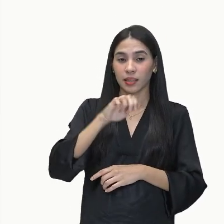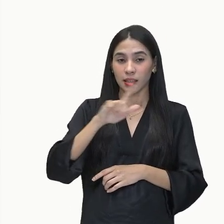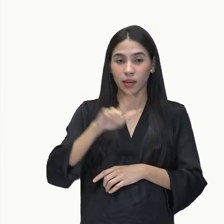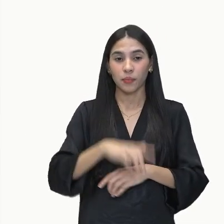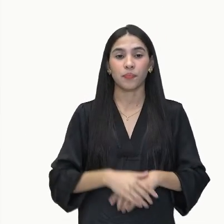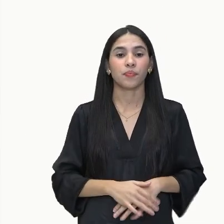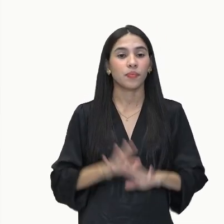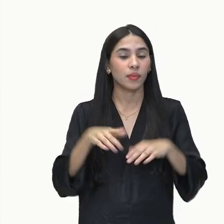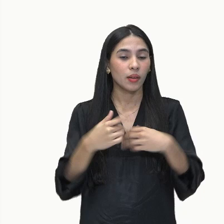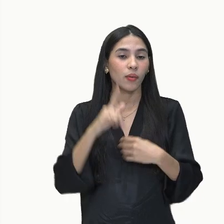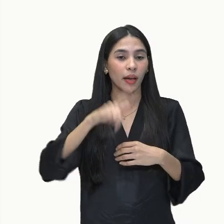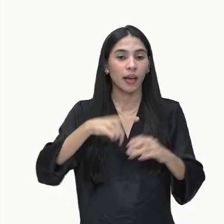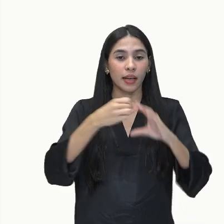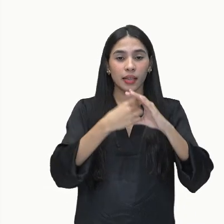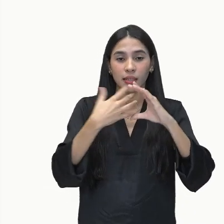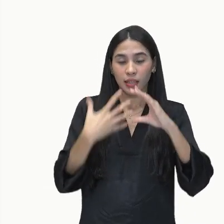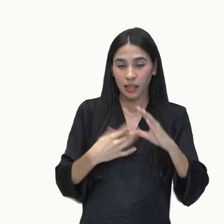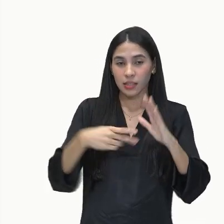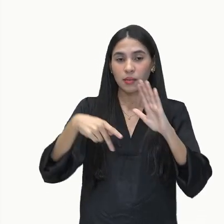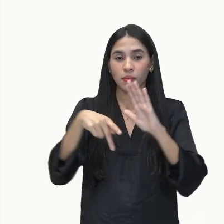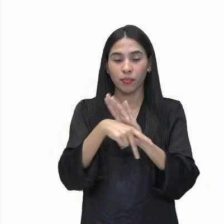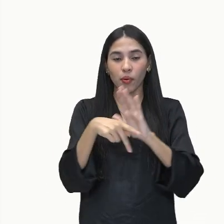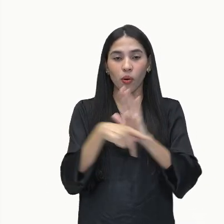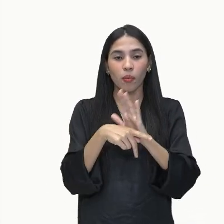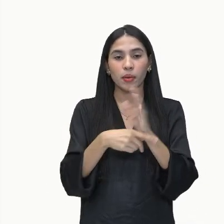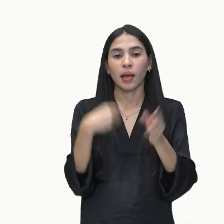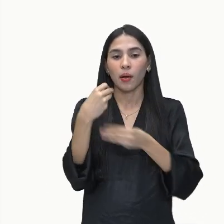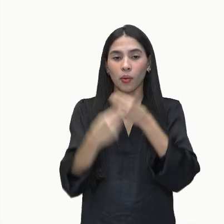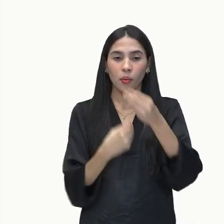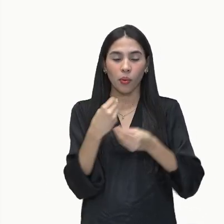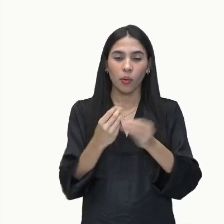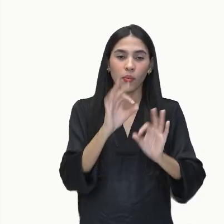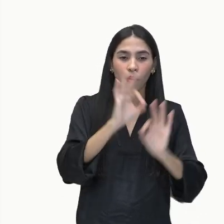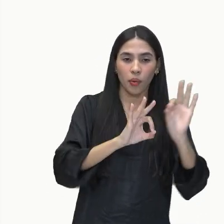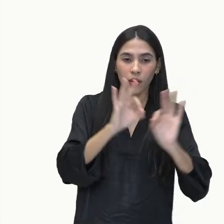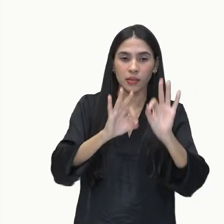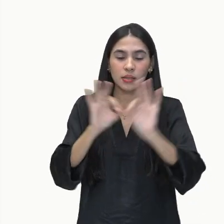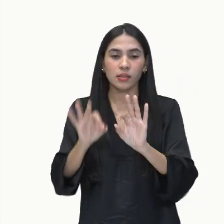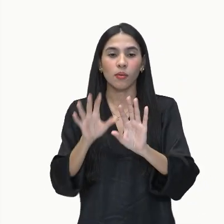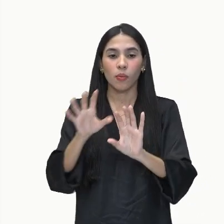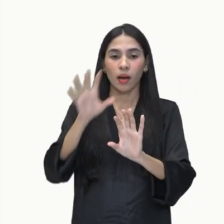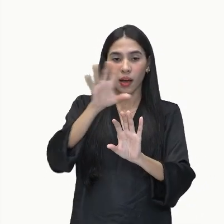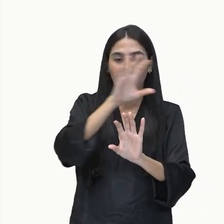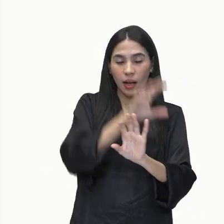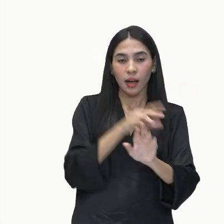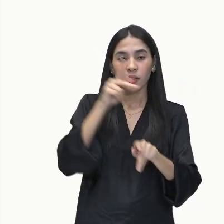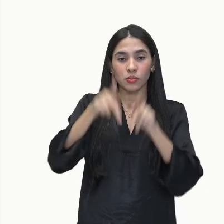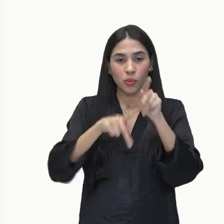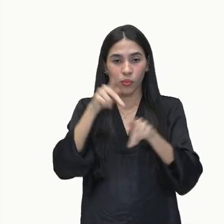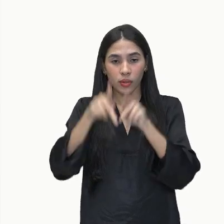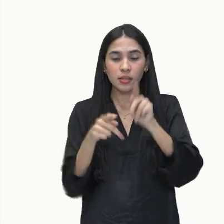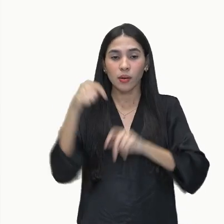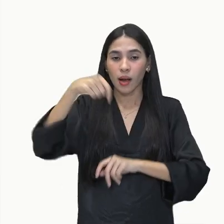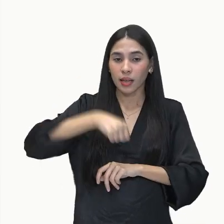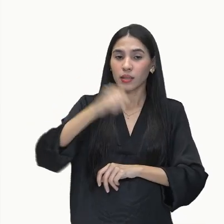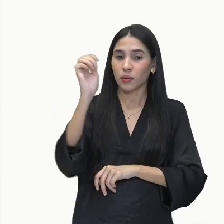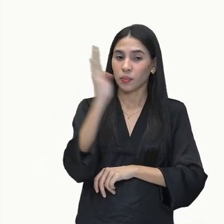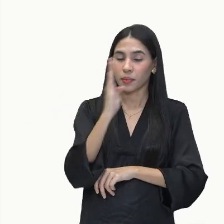aspectos que nós podemos destacar sobre a distribuição das áreas urbanizadas no